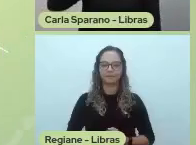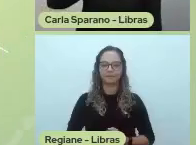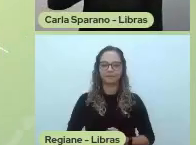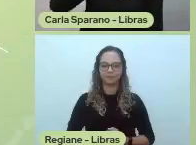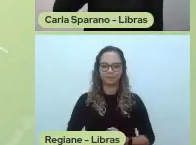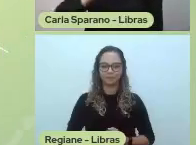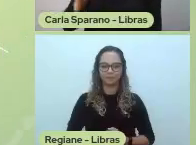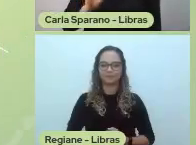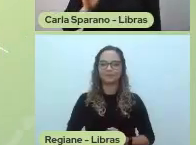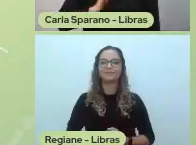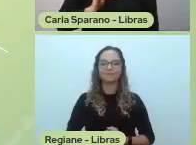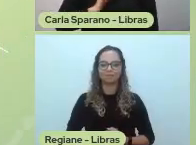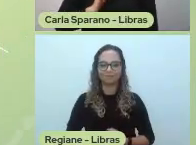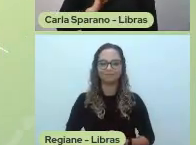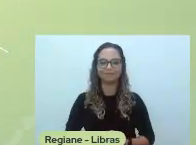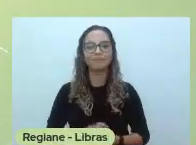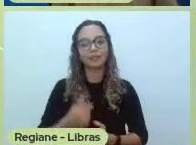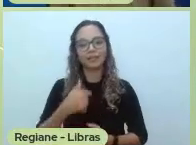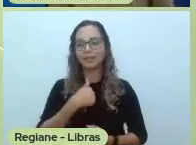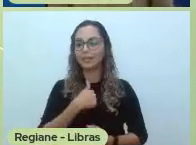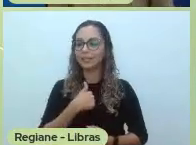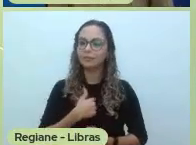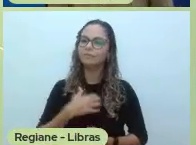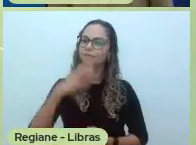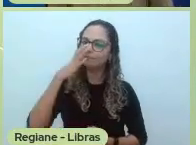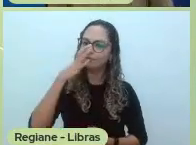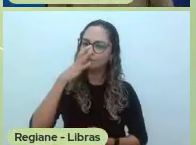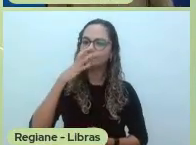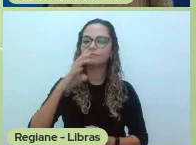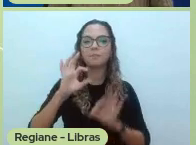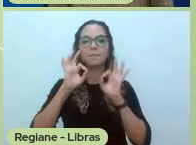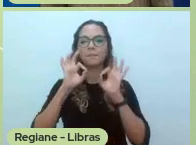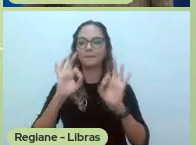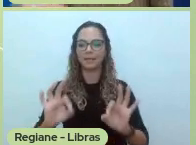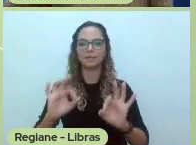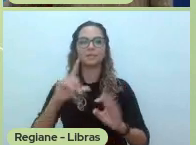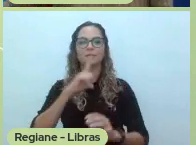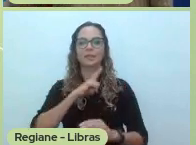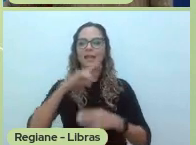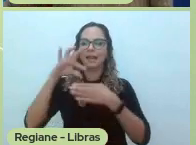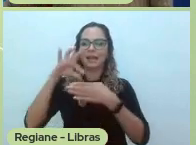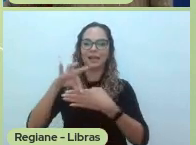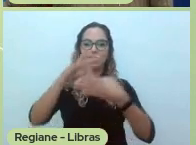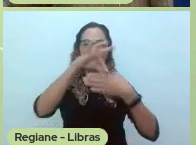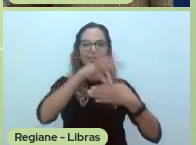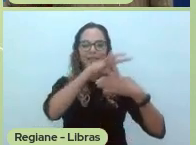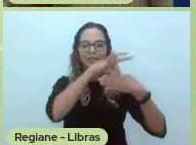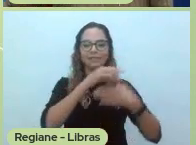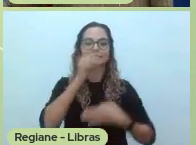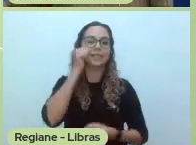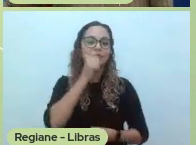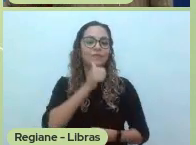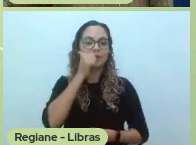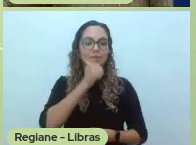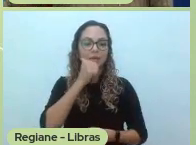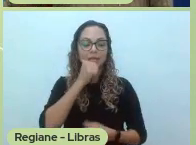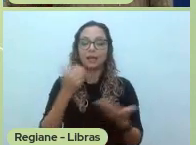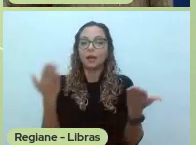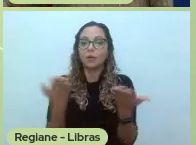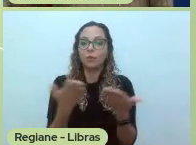particular apreço por esse programa de liderança feminina, até porque hoje a gente precisa aumentar esses números, sabe, Marisa? A gente está